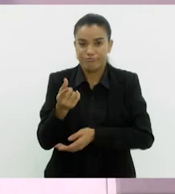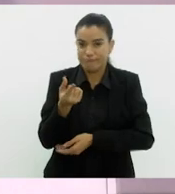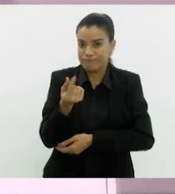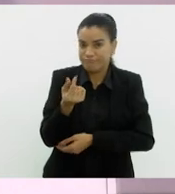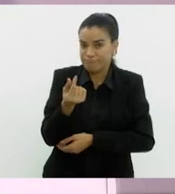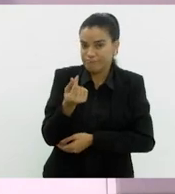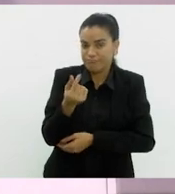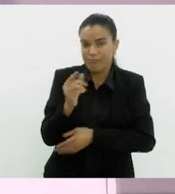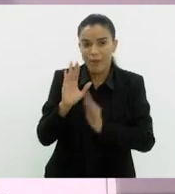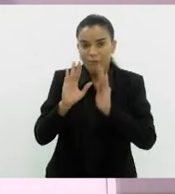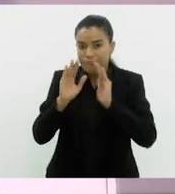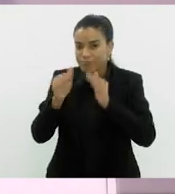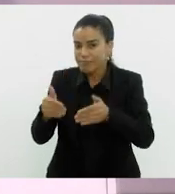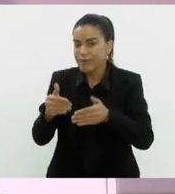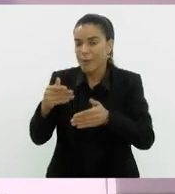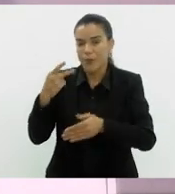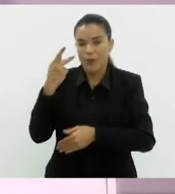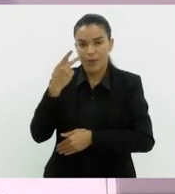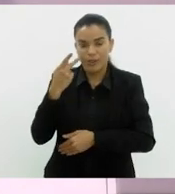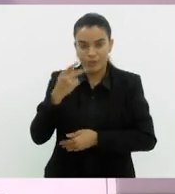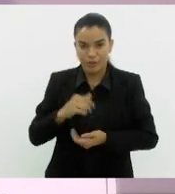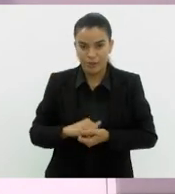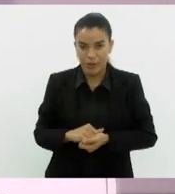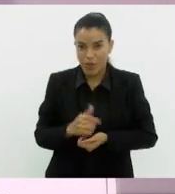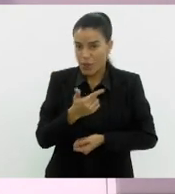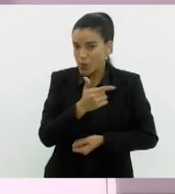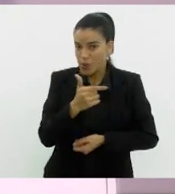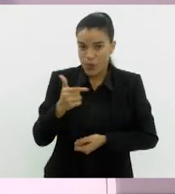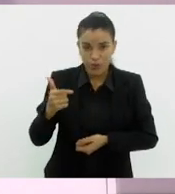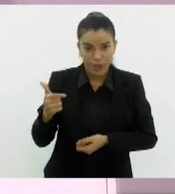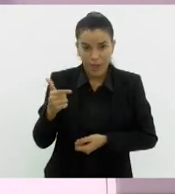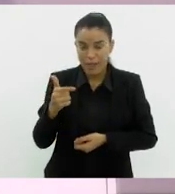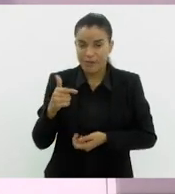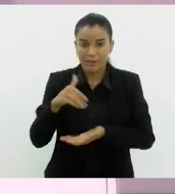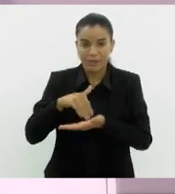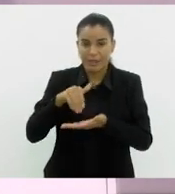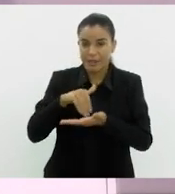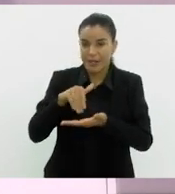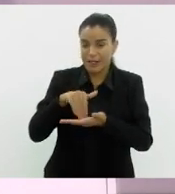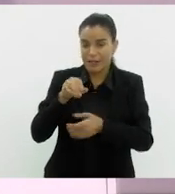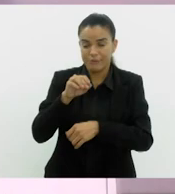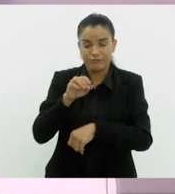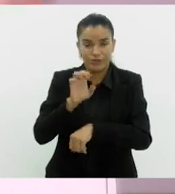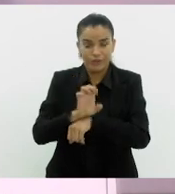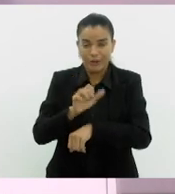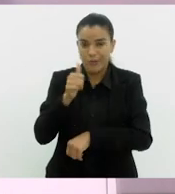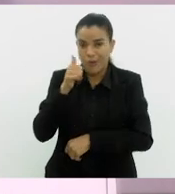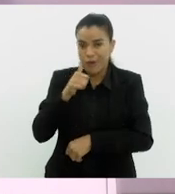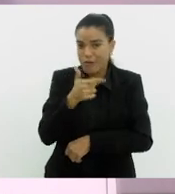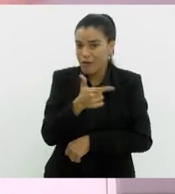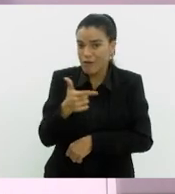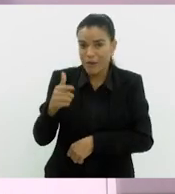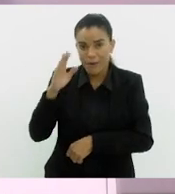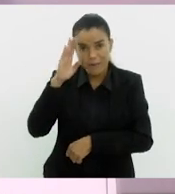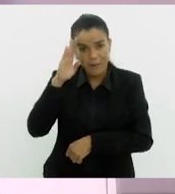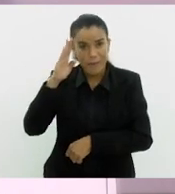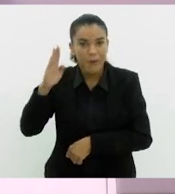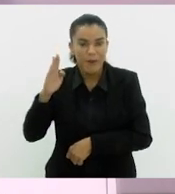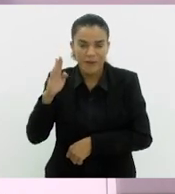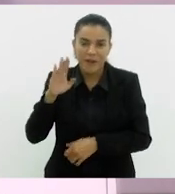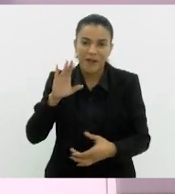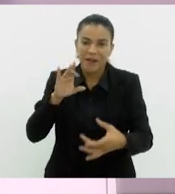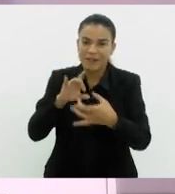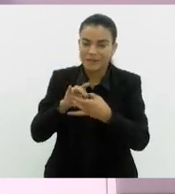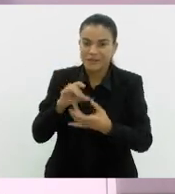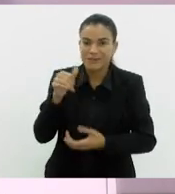para aquela determinada política. Se não há orçamento para a Secretaria de Mulheres, não há prioridade com os temas relacionados